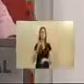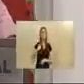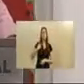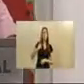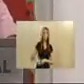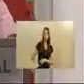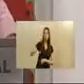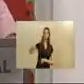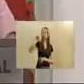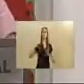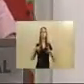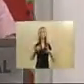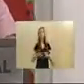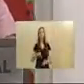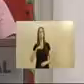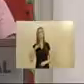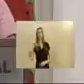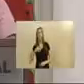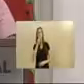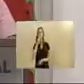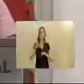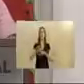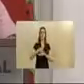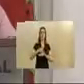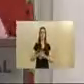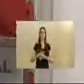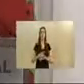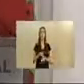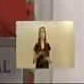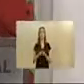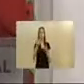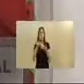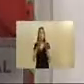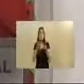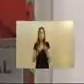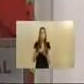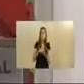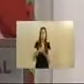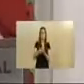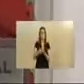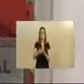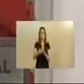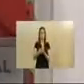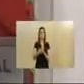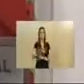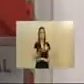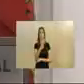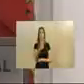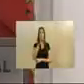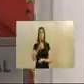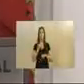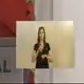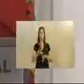de todos participar os jogos tiveram início em 19 de setembro